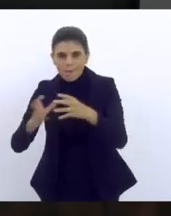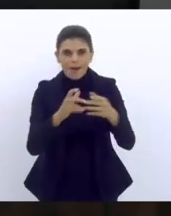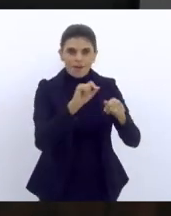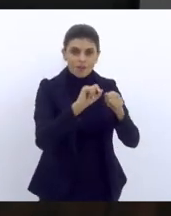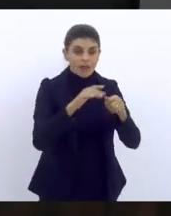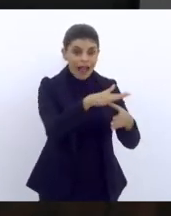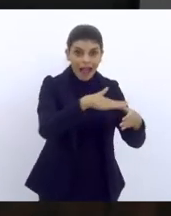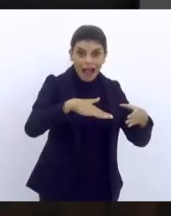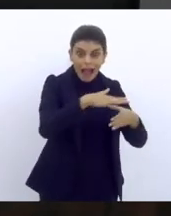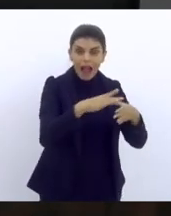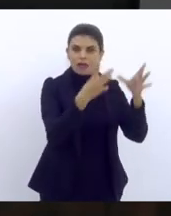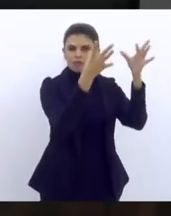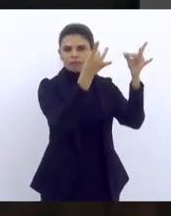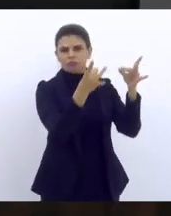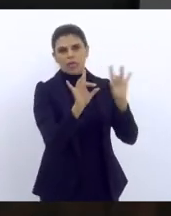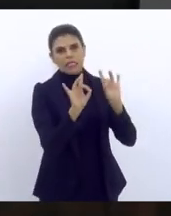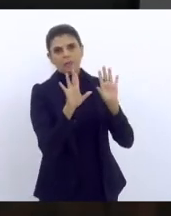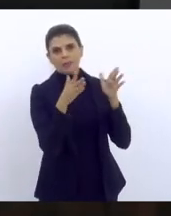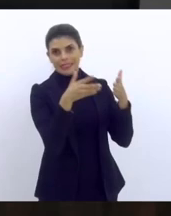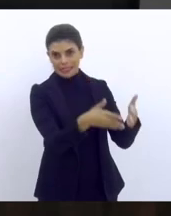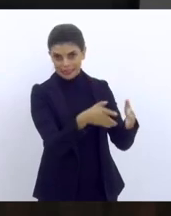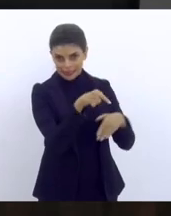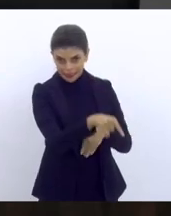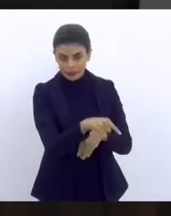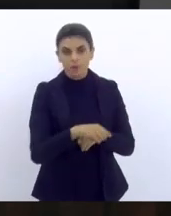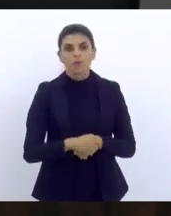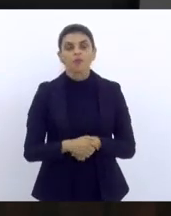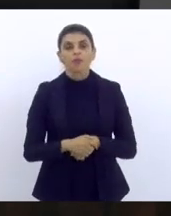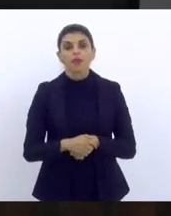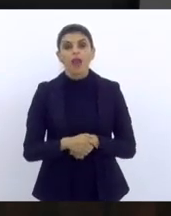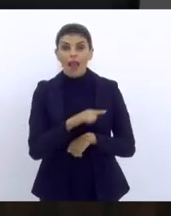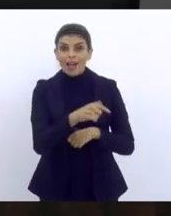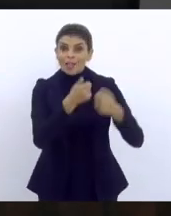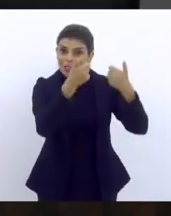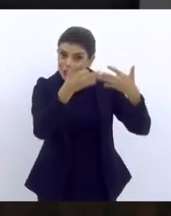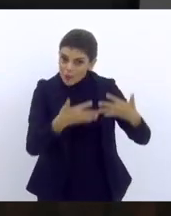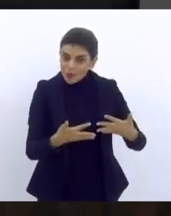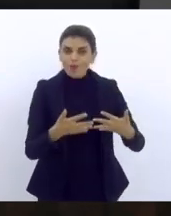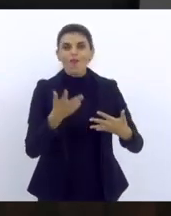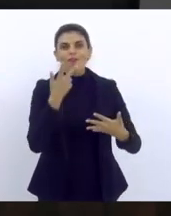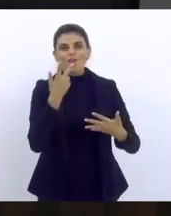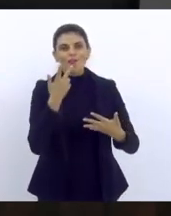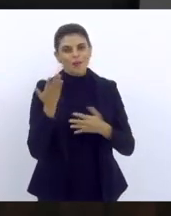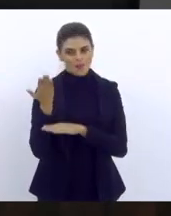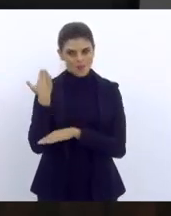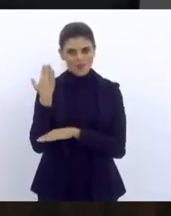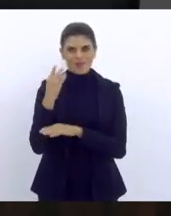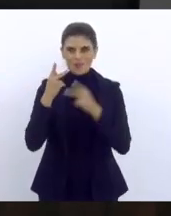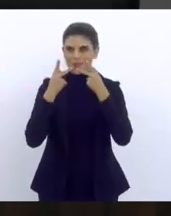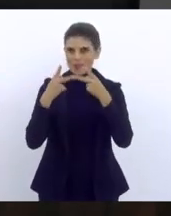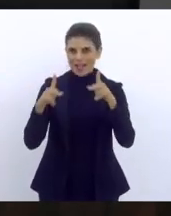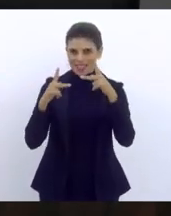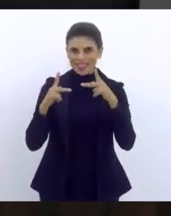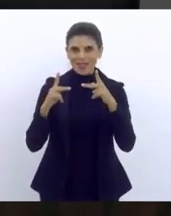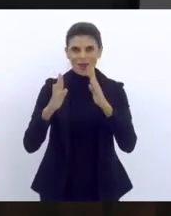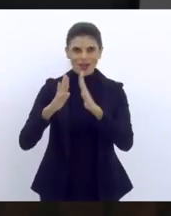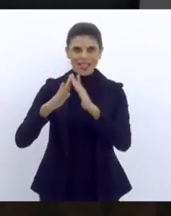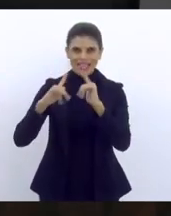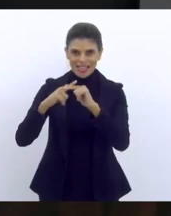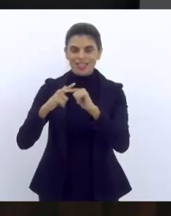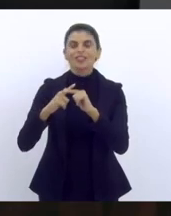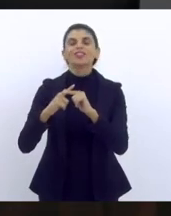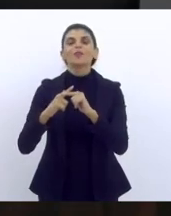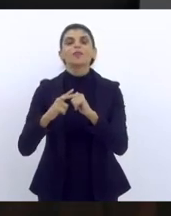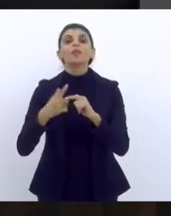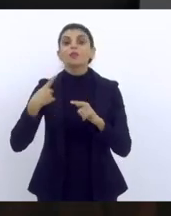áreas específicas. E quando ele menciona que foi uma das nossas últimas palavras, é que nós